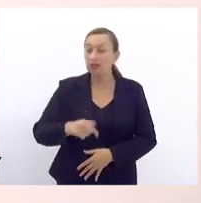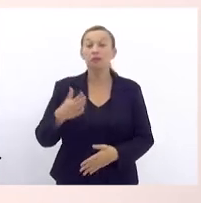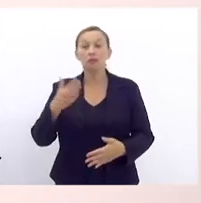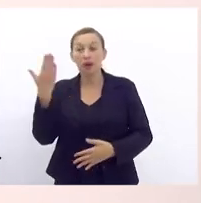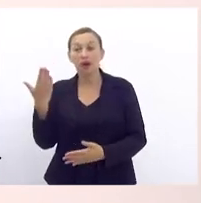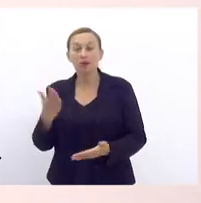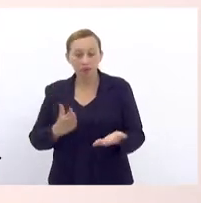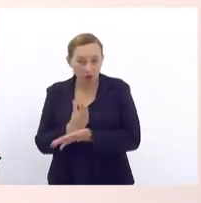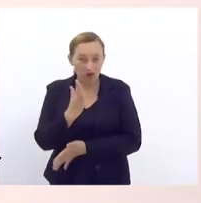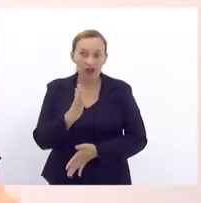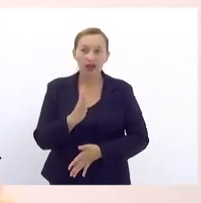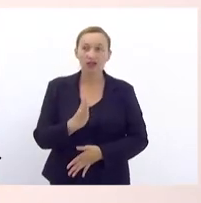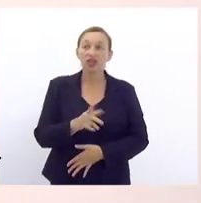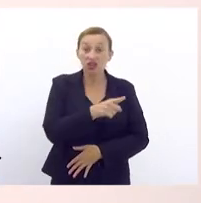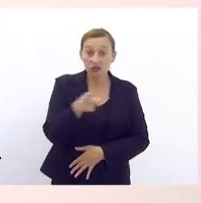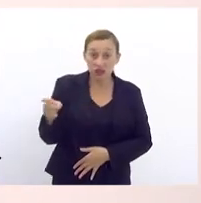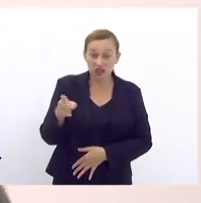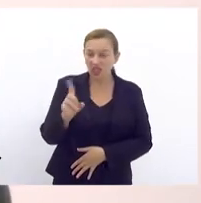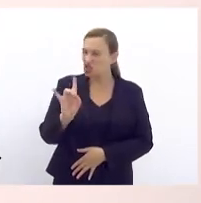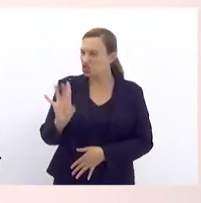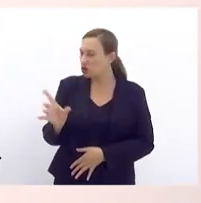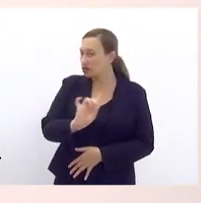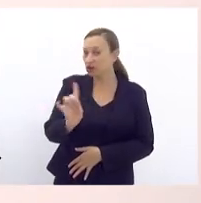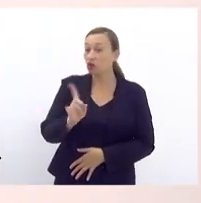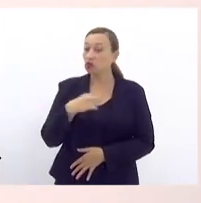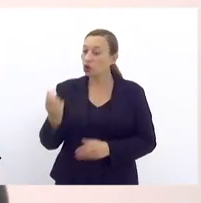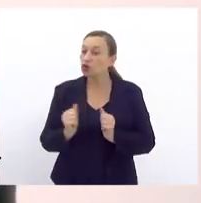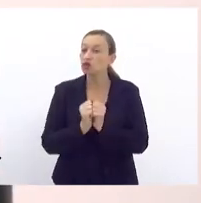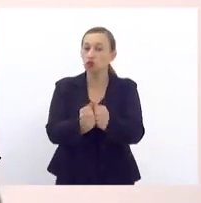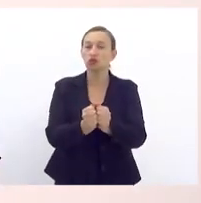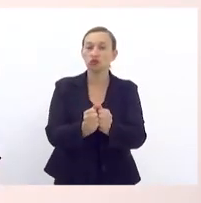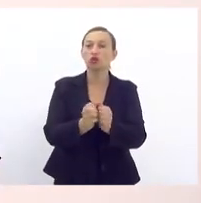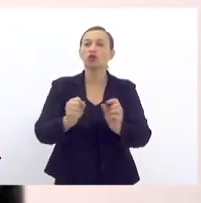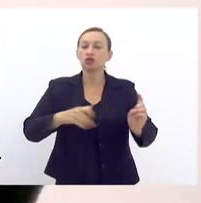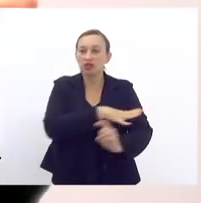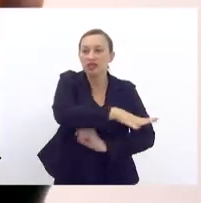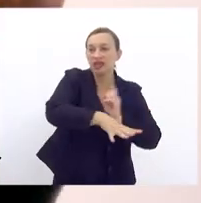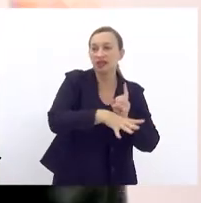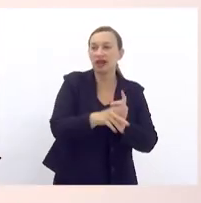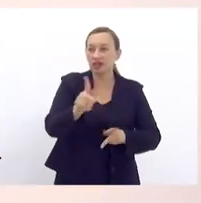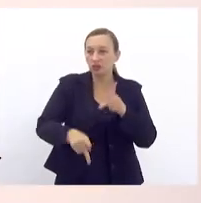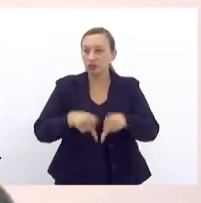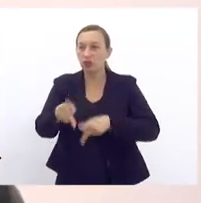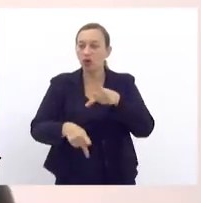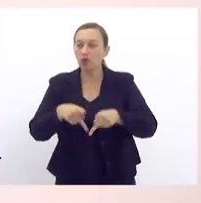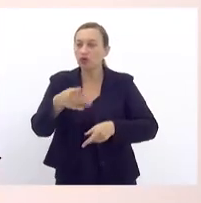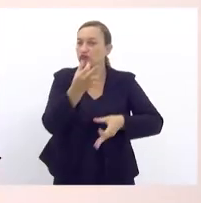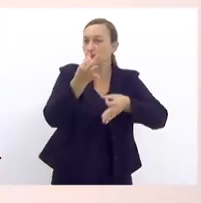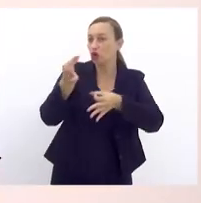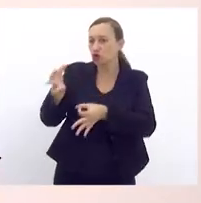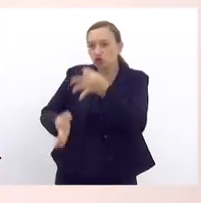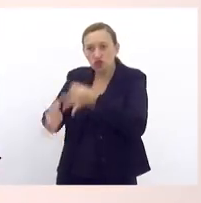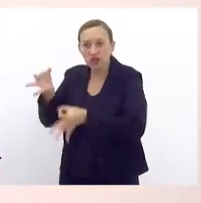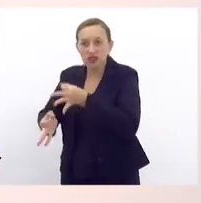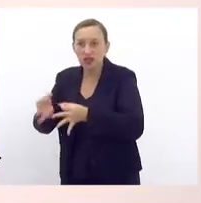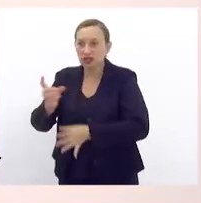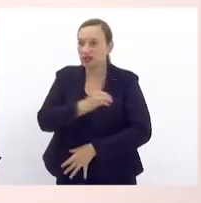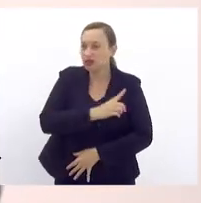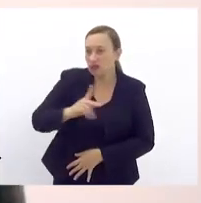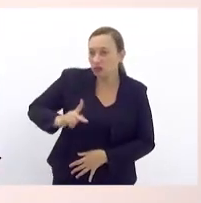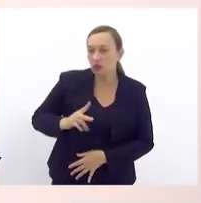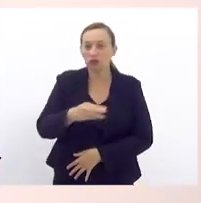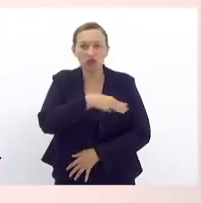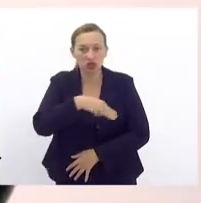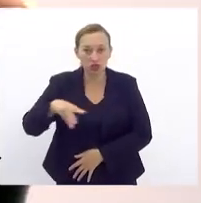provar isso que vocês não estão sozinhos nós estamos juntos enquanto sociedade civil enquanto judiciário enquanto Defensoria Pública